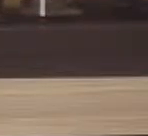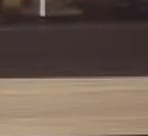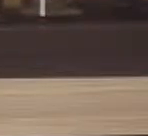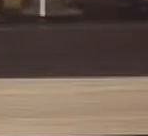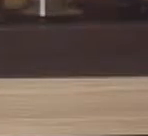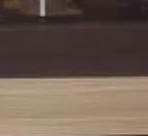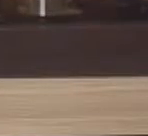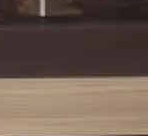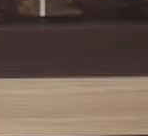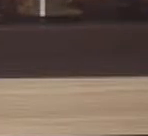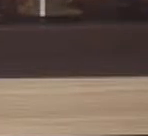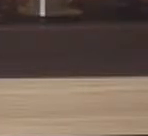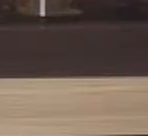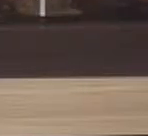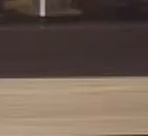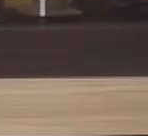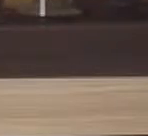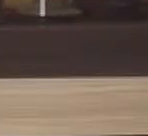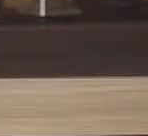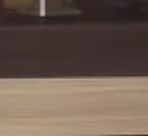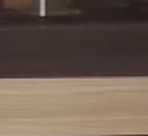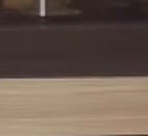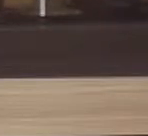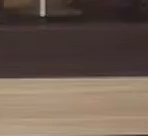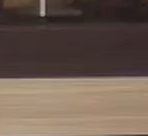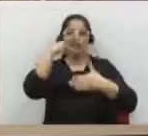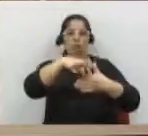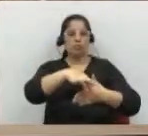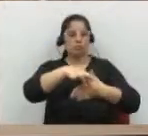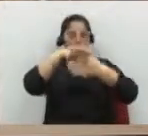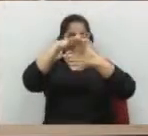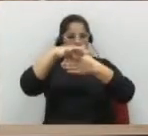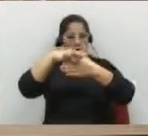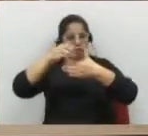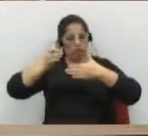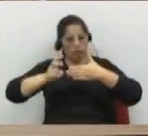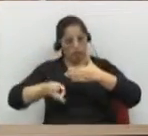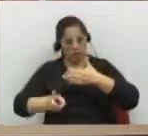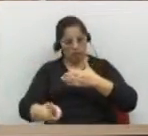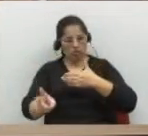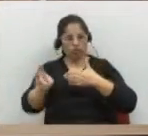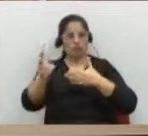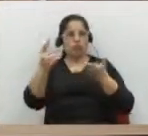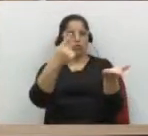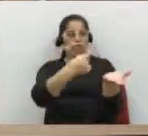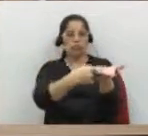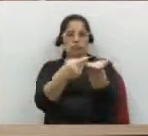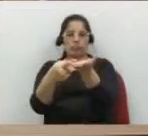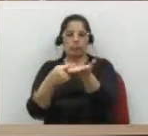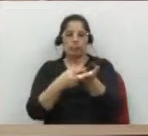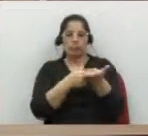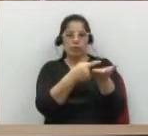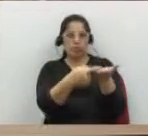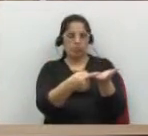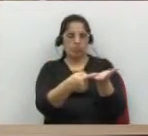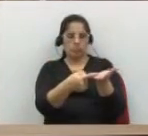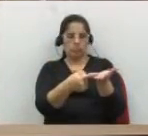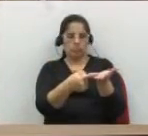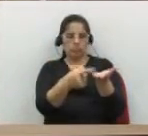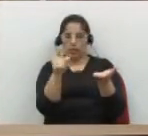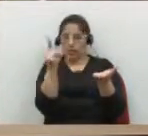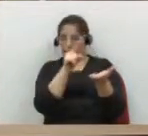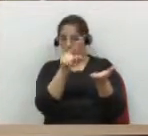todos aqui, requer saber dos líderes se continua o acordo para a